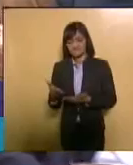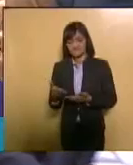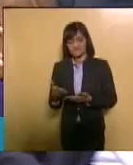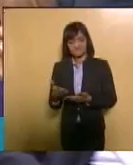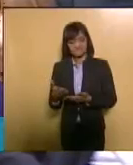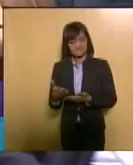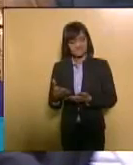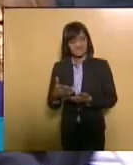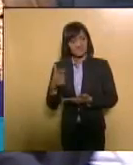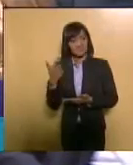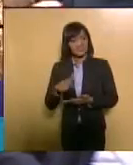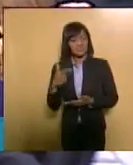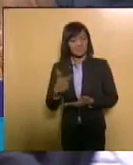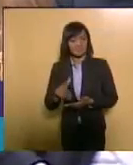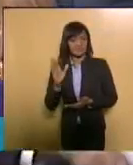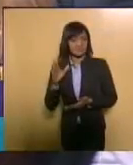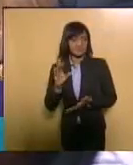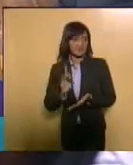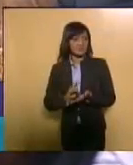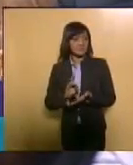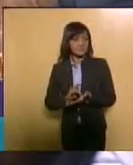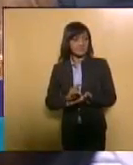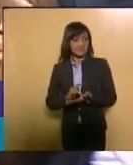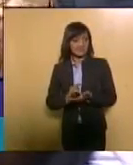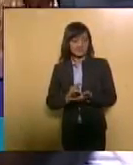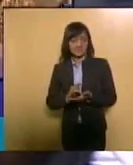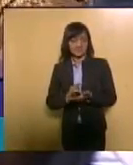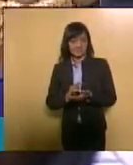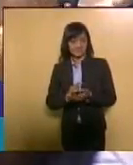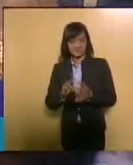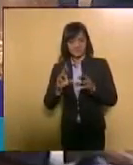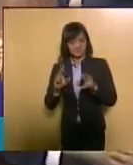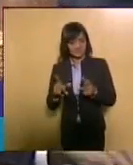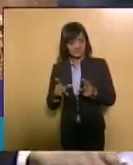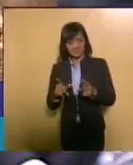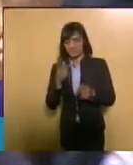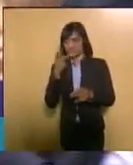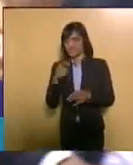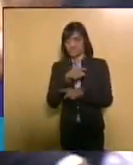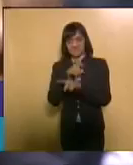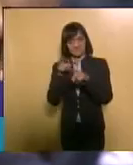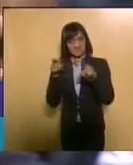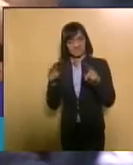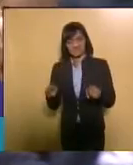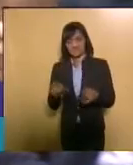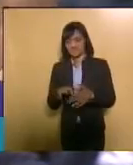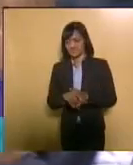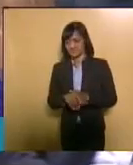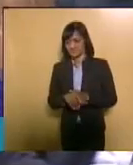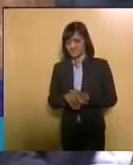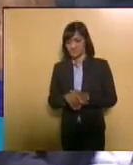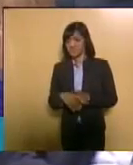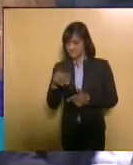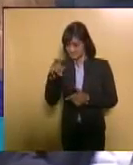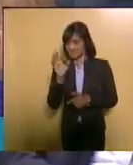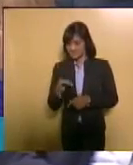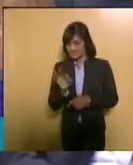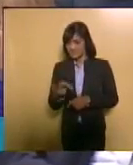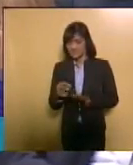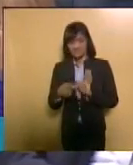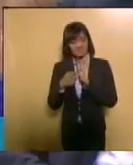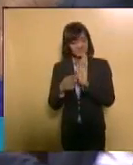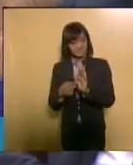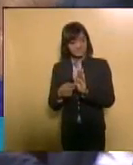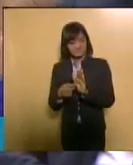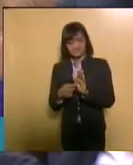de de de de lados antagônicos pelo contrário as as falas de você e e elas apontam para isso mesmo que eh